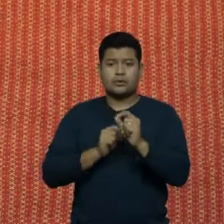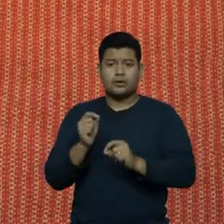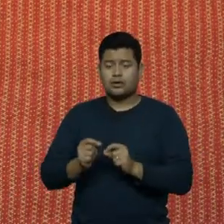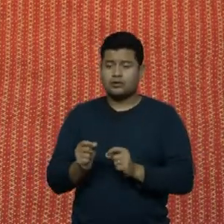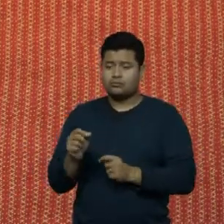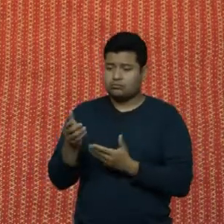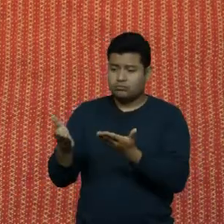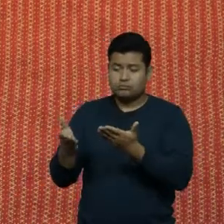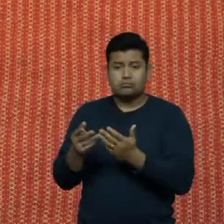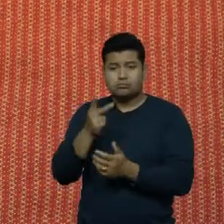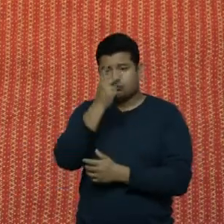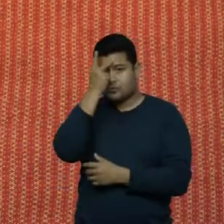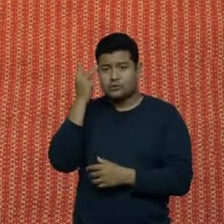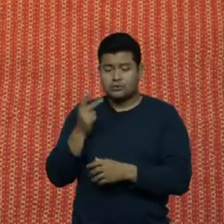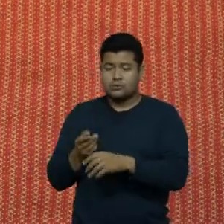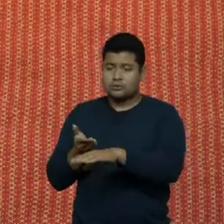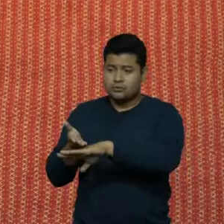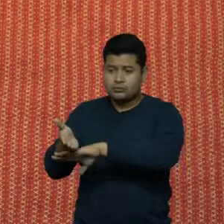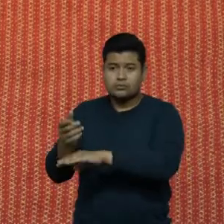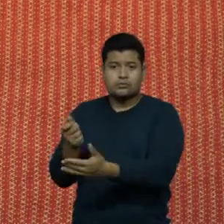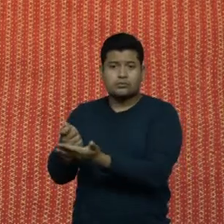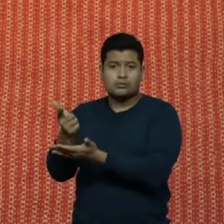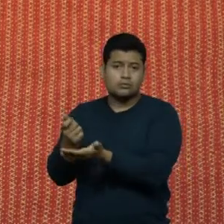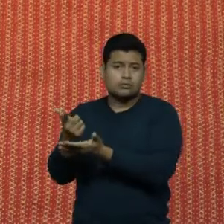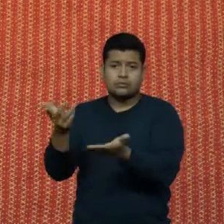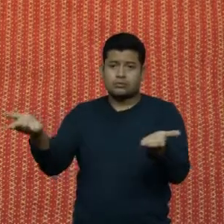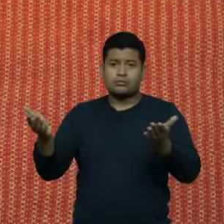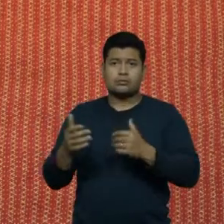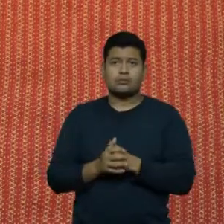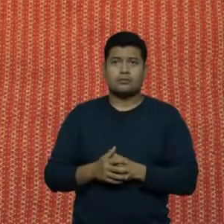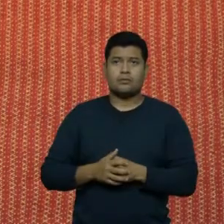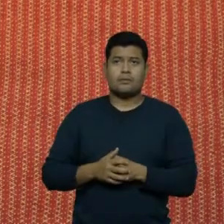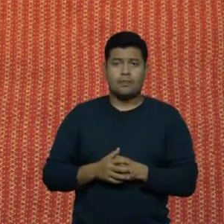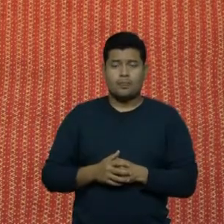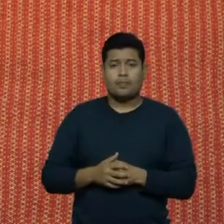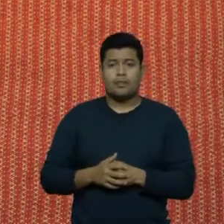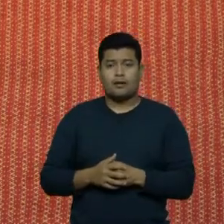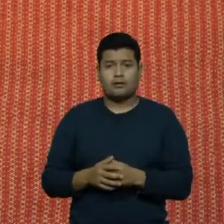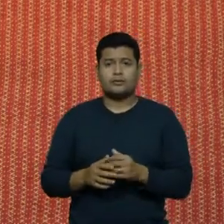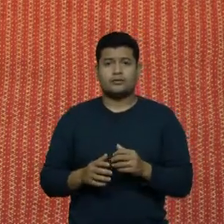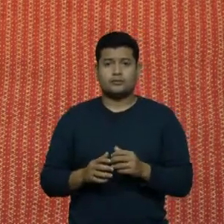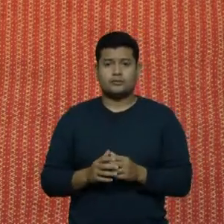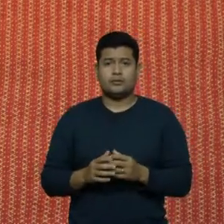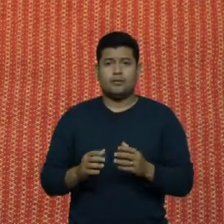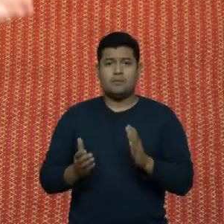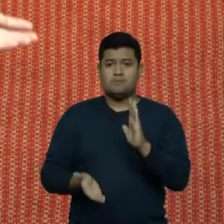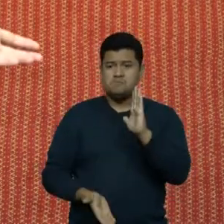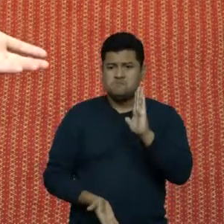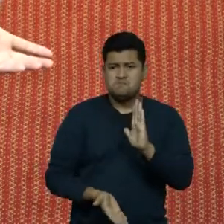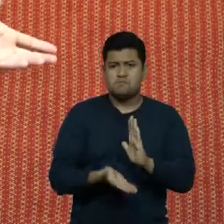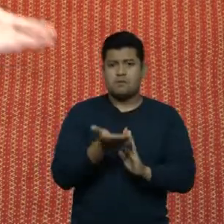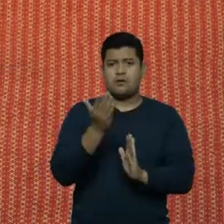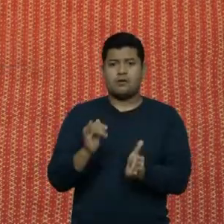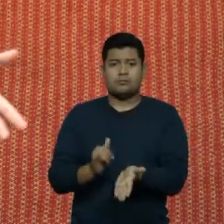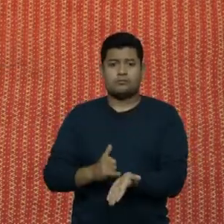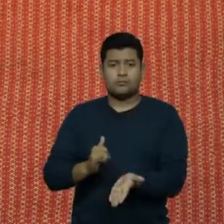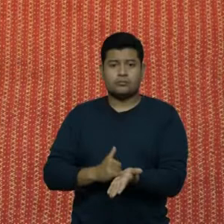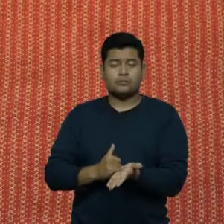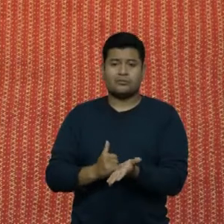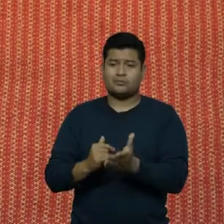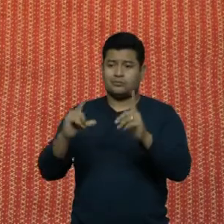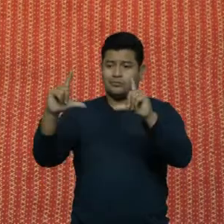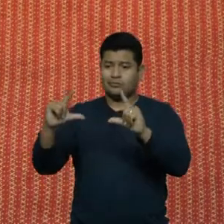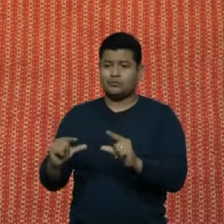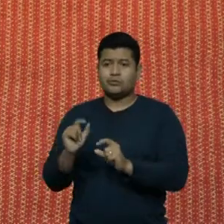preços vão aumentar e olha senhores curva de laffer já tá é muito tempo para mostrar que o outro maior tributo melhor a demanda é